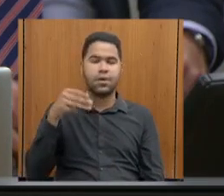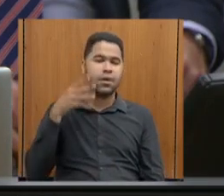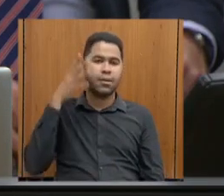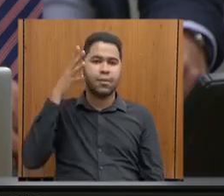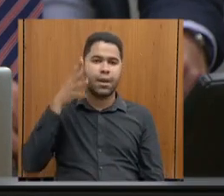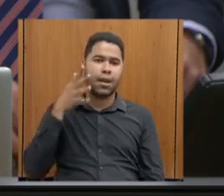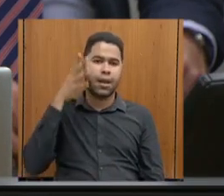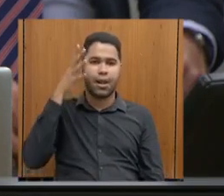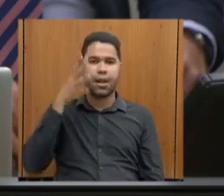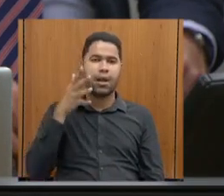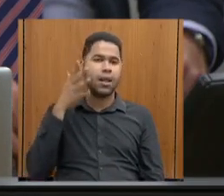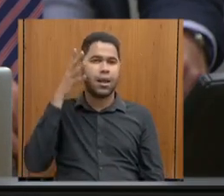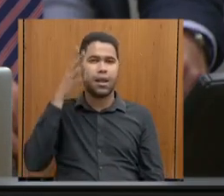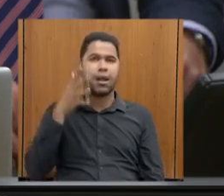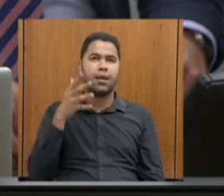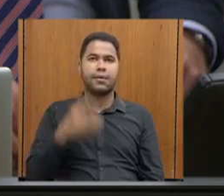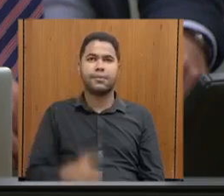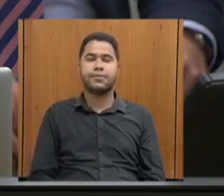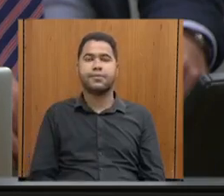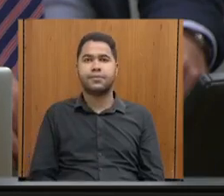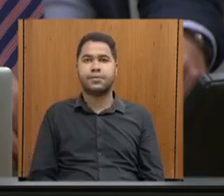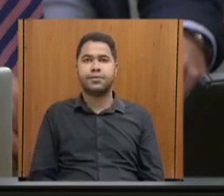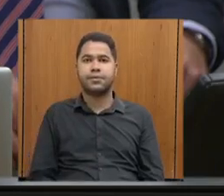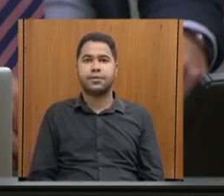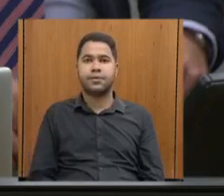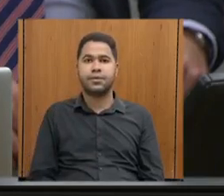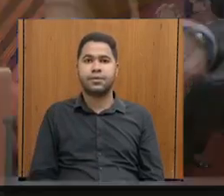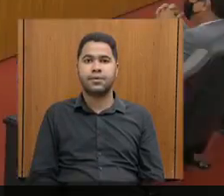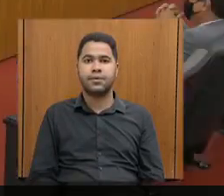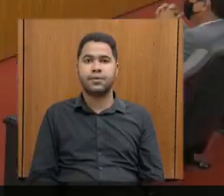sua exposição dos Anjos